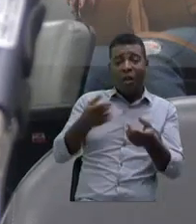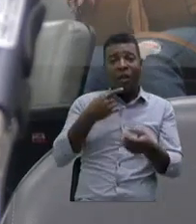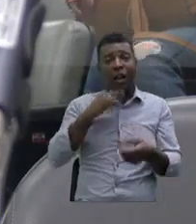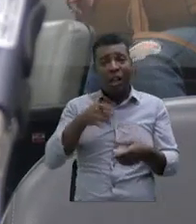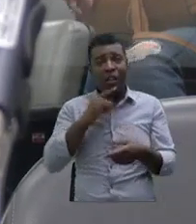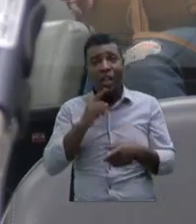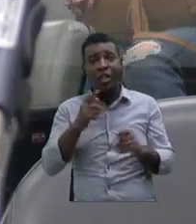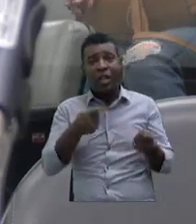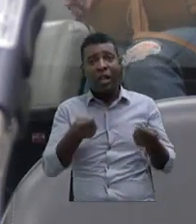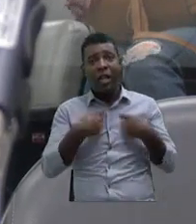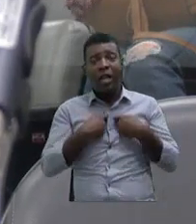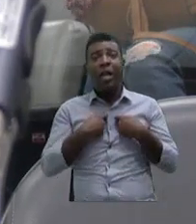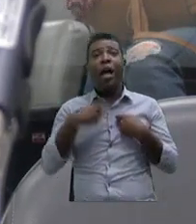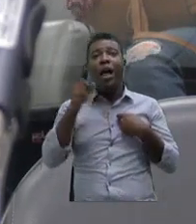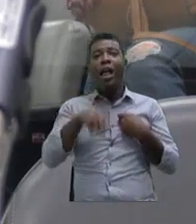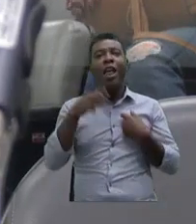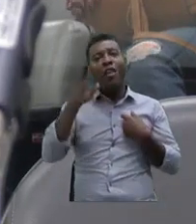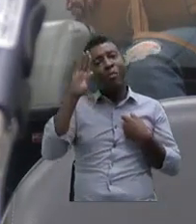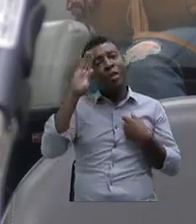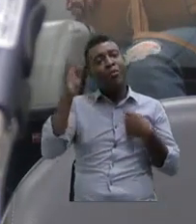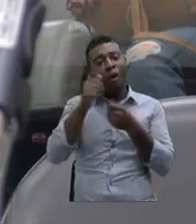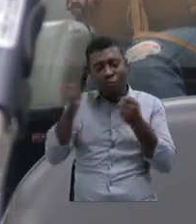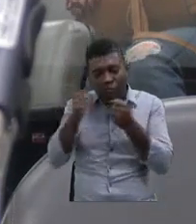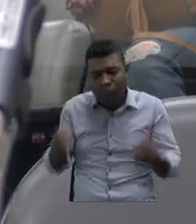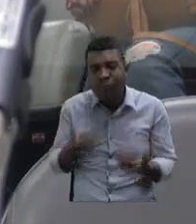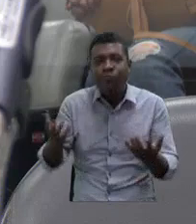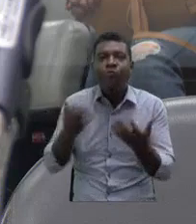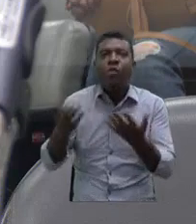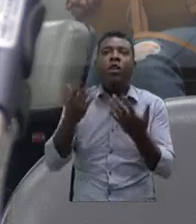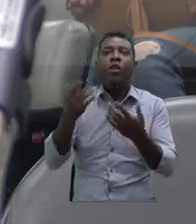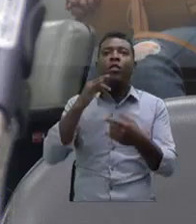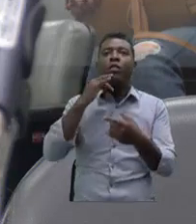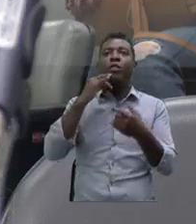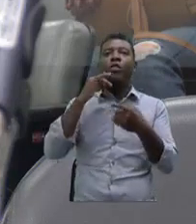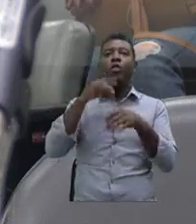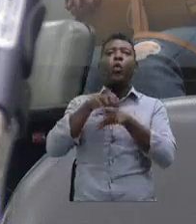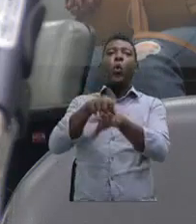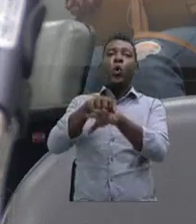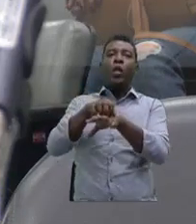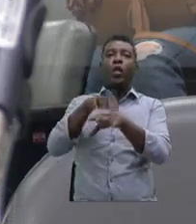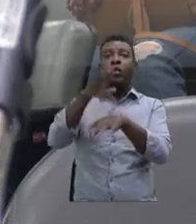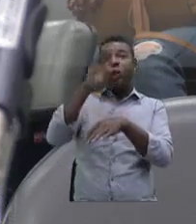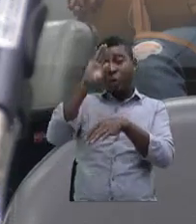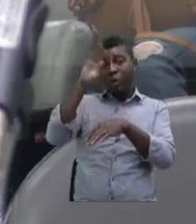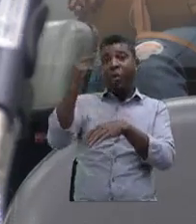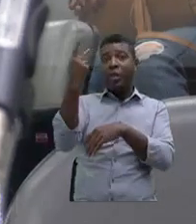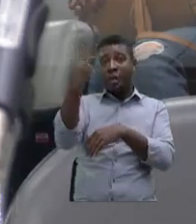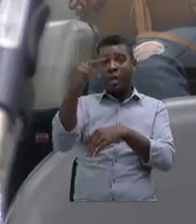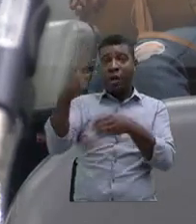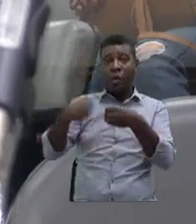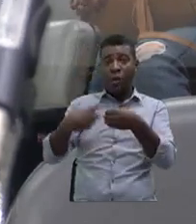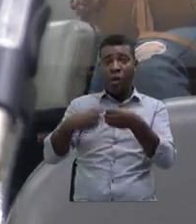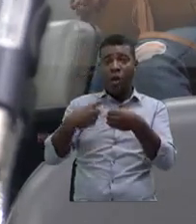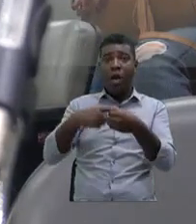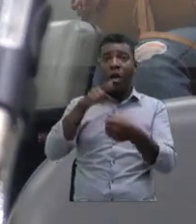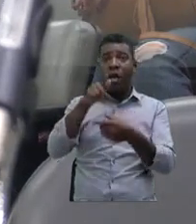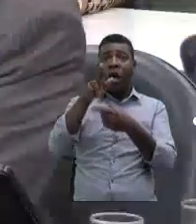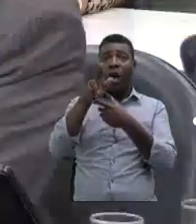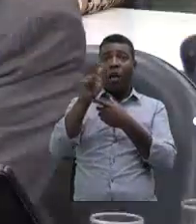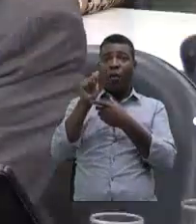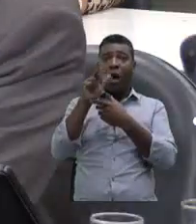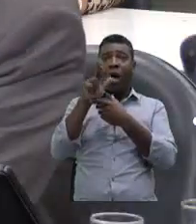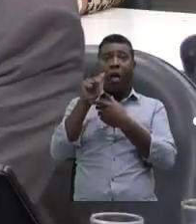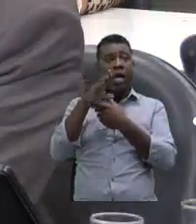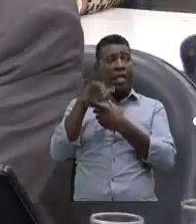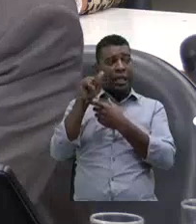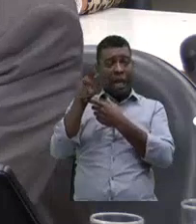falei, você não estava aqui na hora, é um grande fomentador de turismo. Inclusive, lá no seu município de Guaraciaba, o produtor de cachaça lá